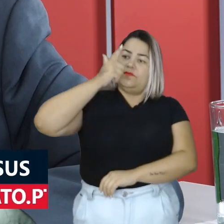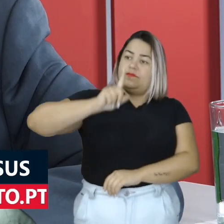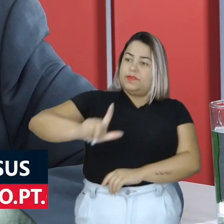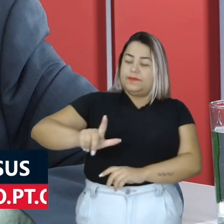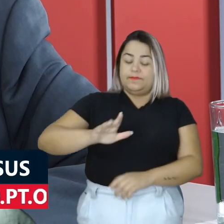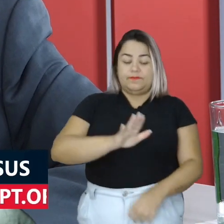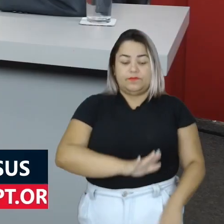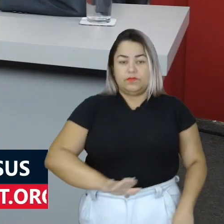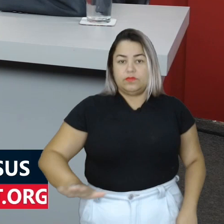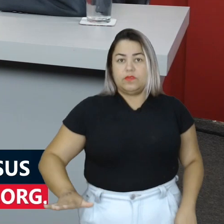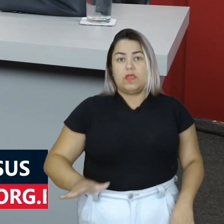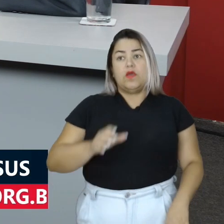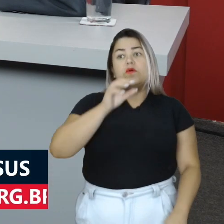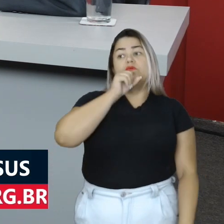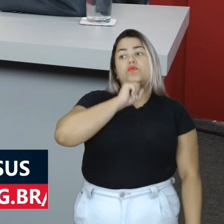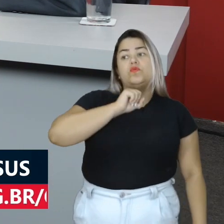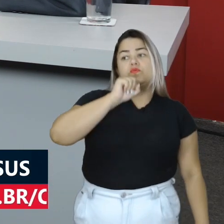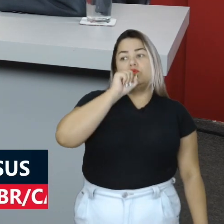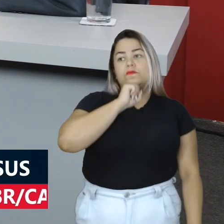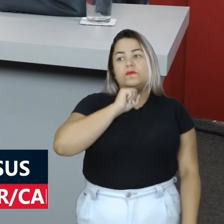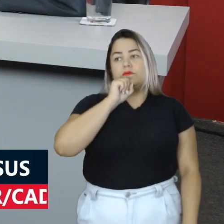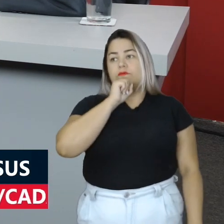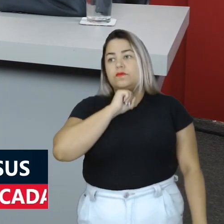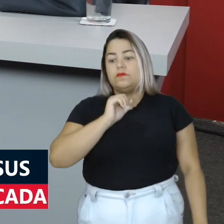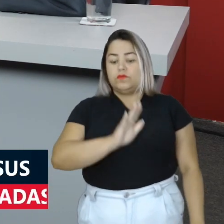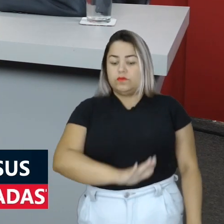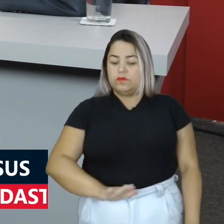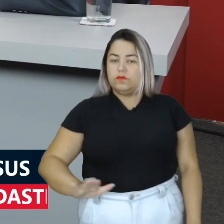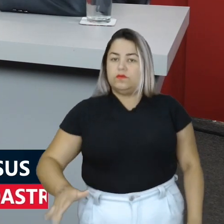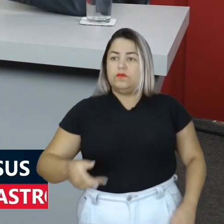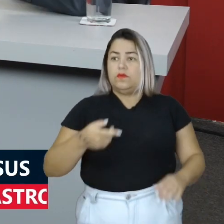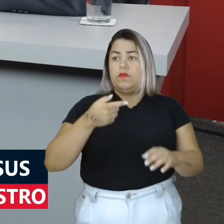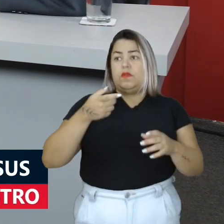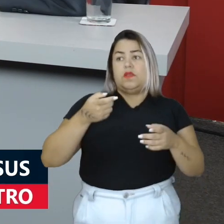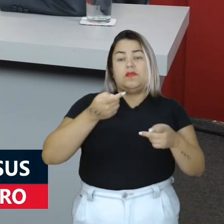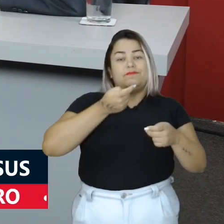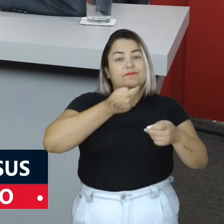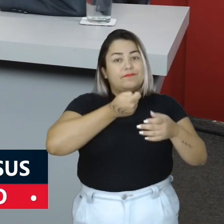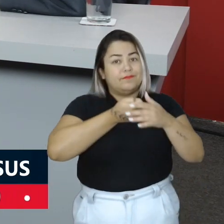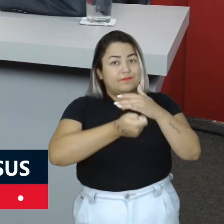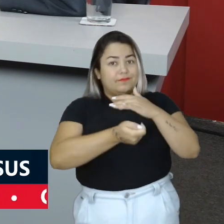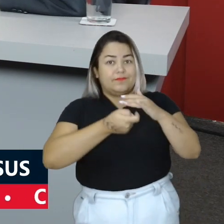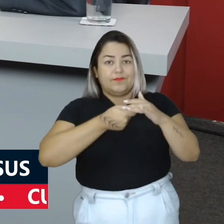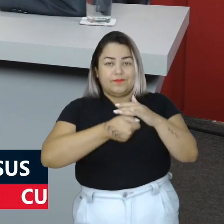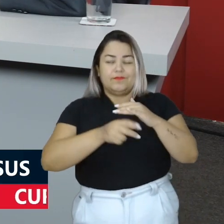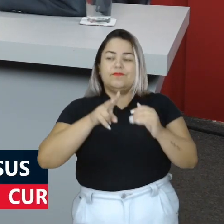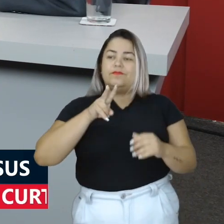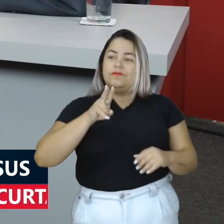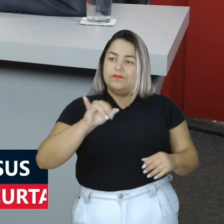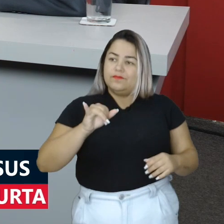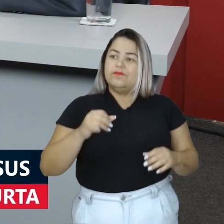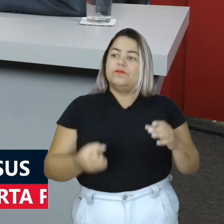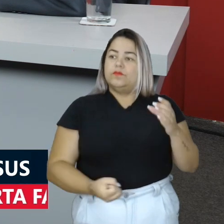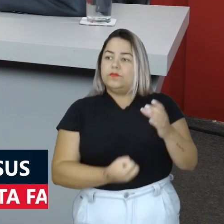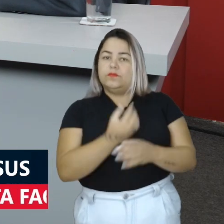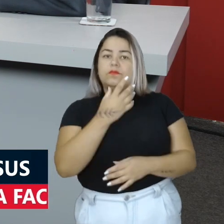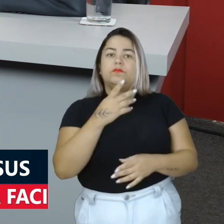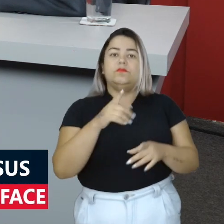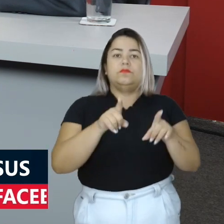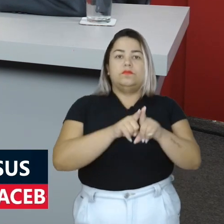crianças, levar os idosos, todo mundo vacinando. E esses investimentos vão criar mais possibilidades ainda de